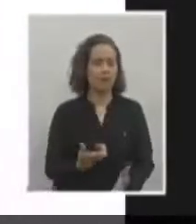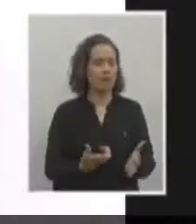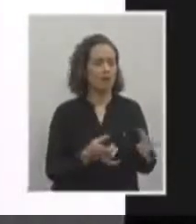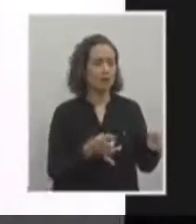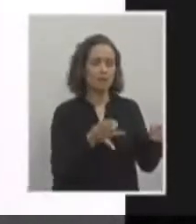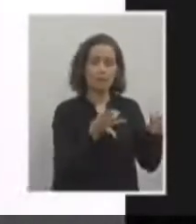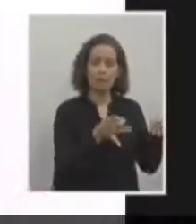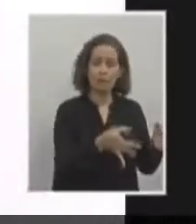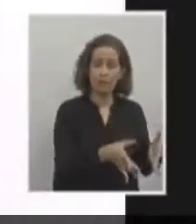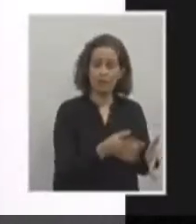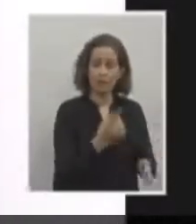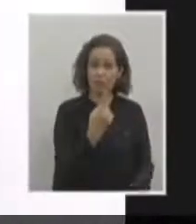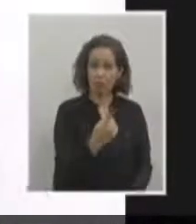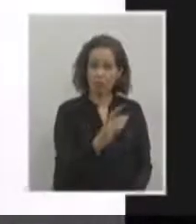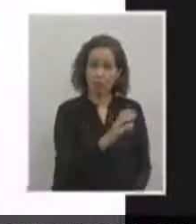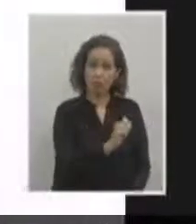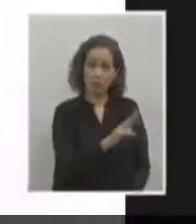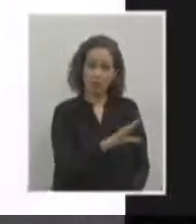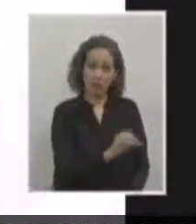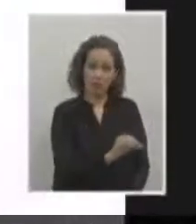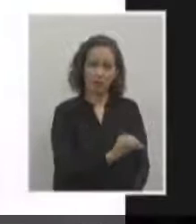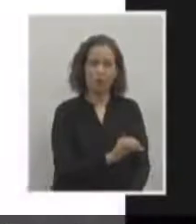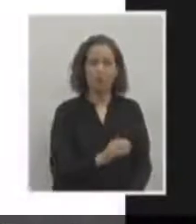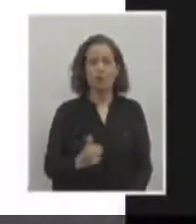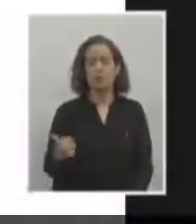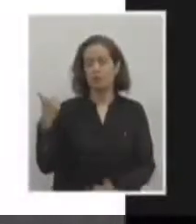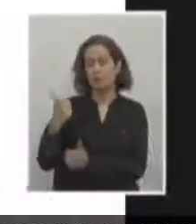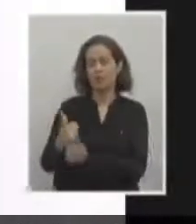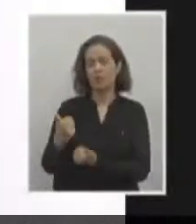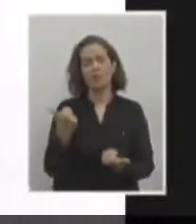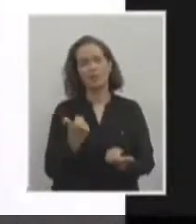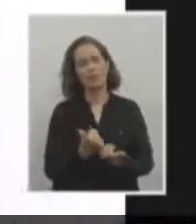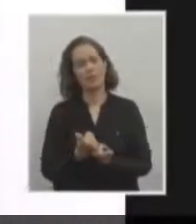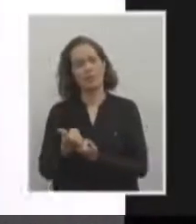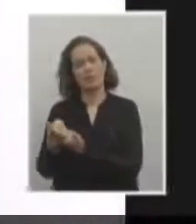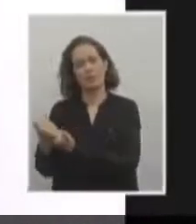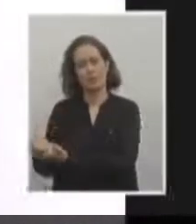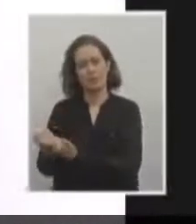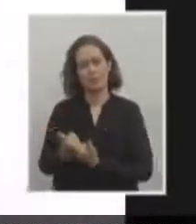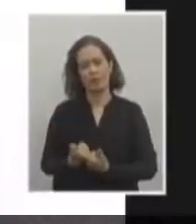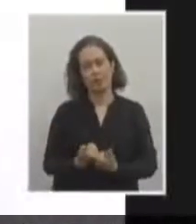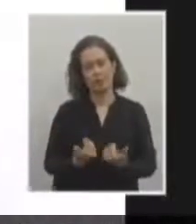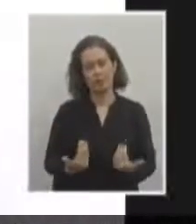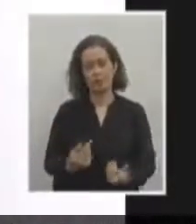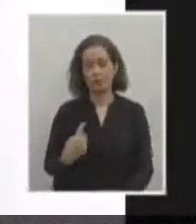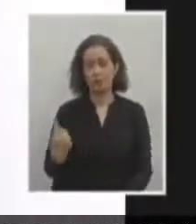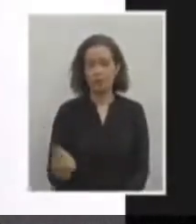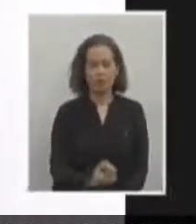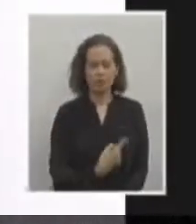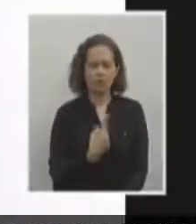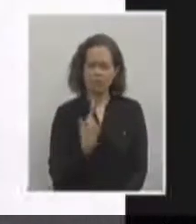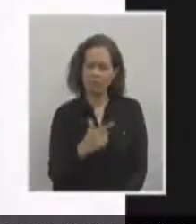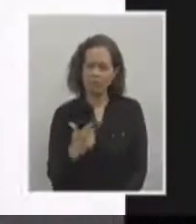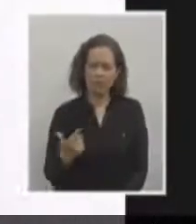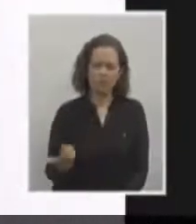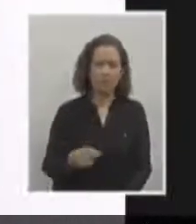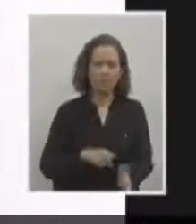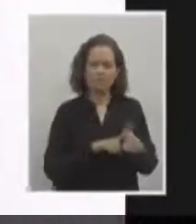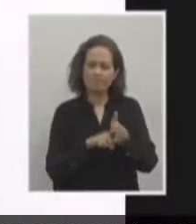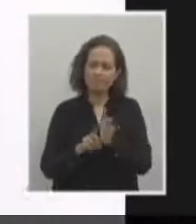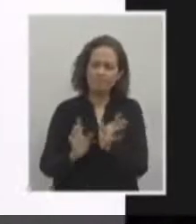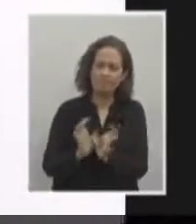apoio. Em muitas localidades, norte de Minas principalmente, nós não temos um quantitativo de